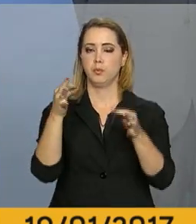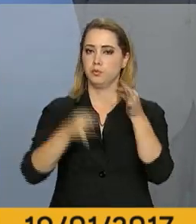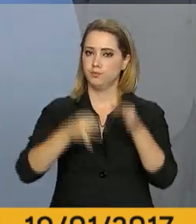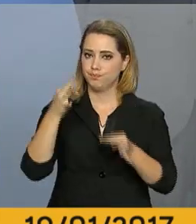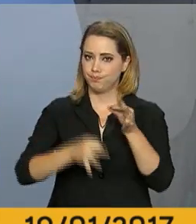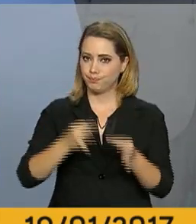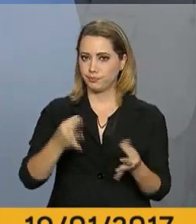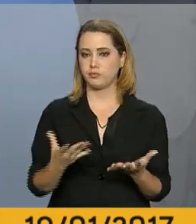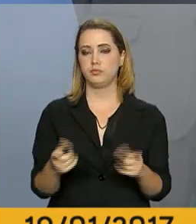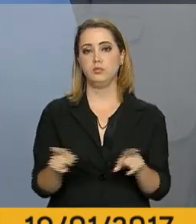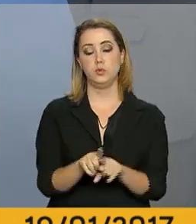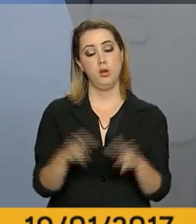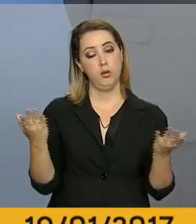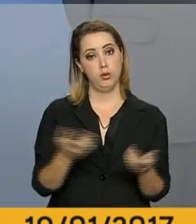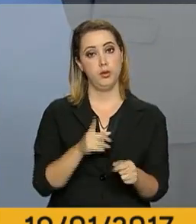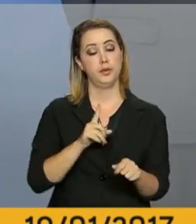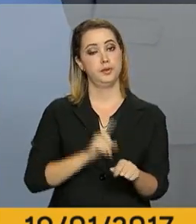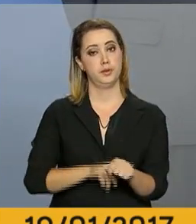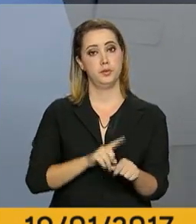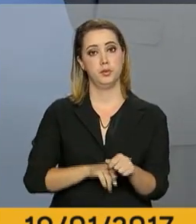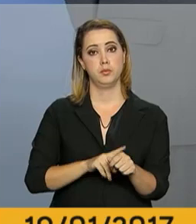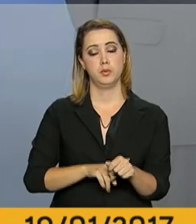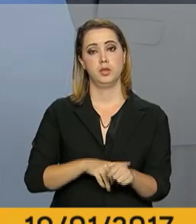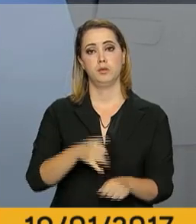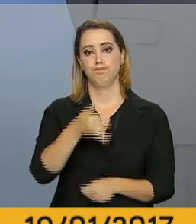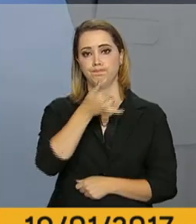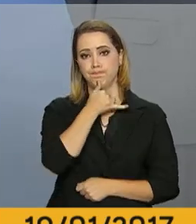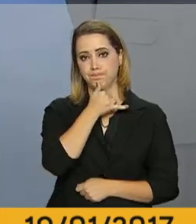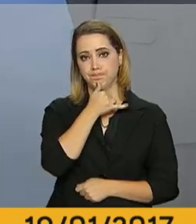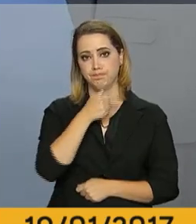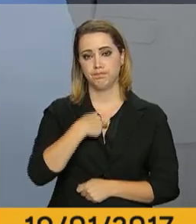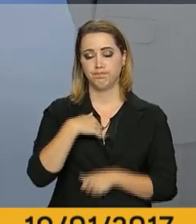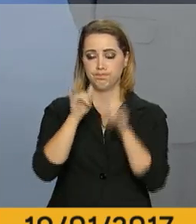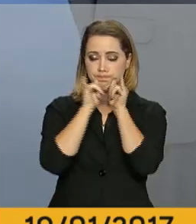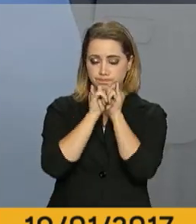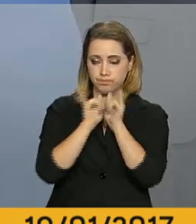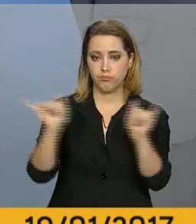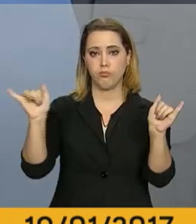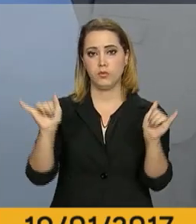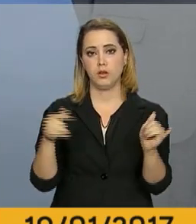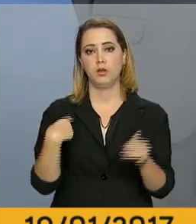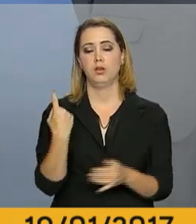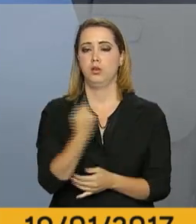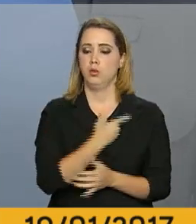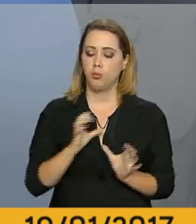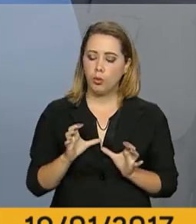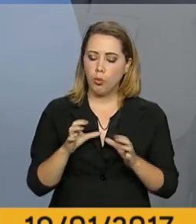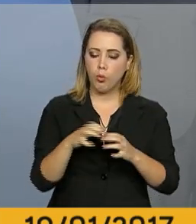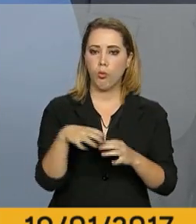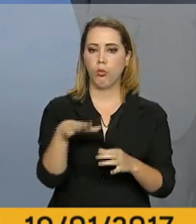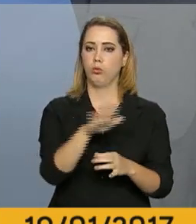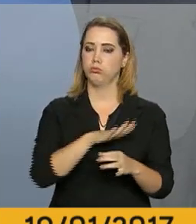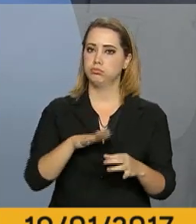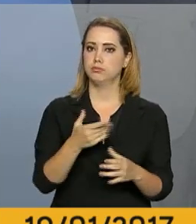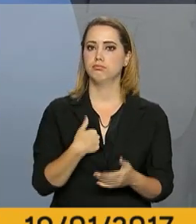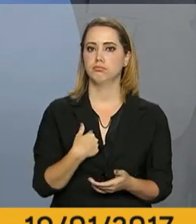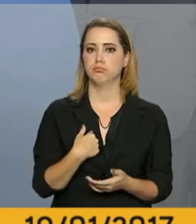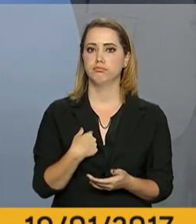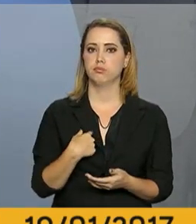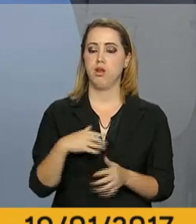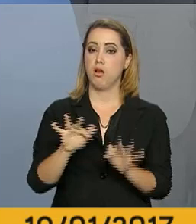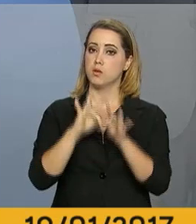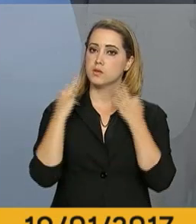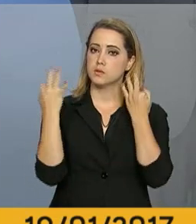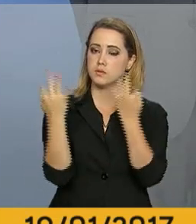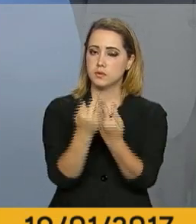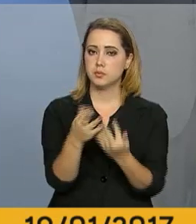Neste momento de luto, manifesto eu e a minha equipe aos familiares